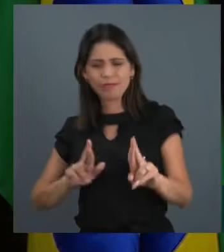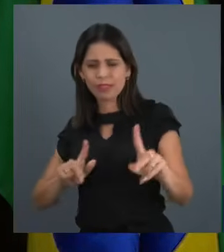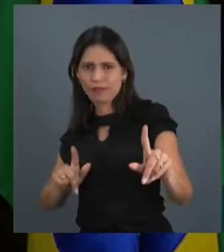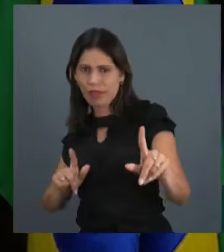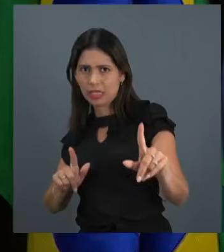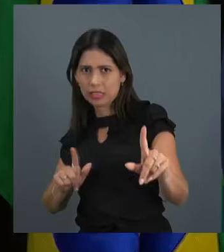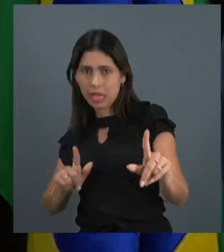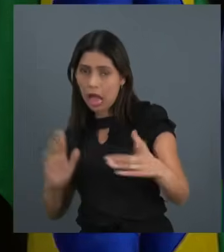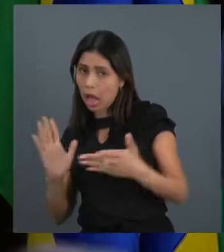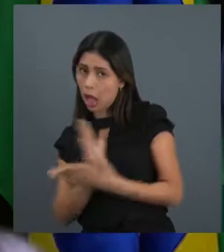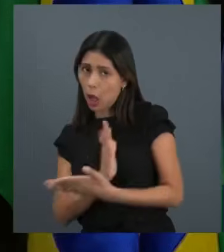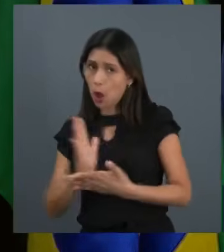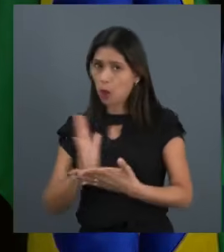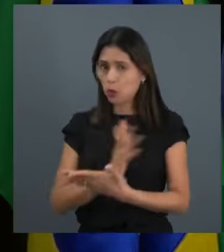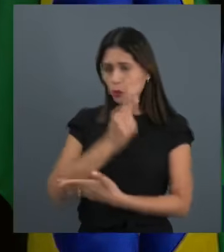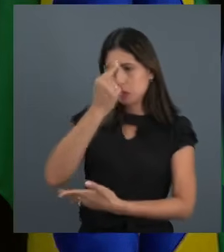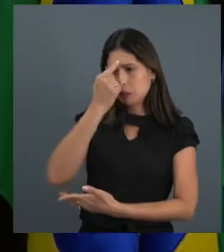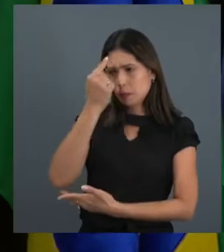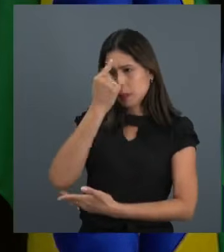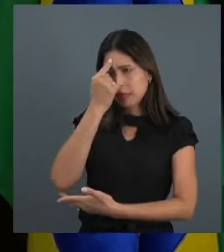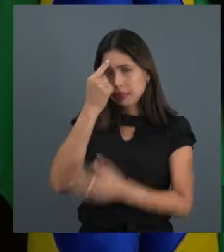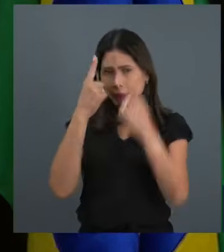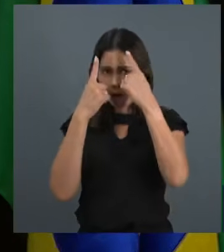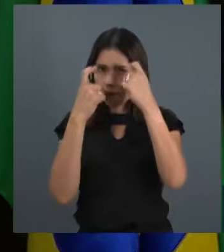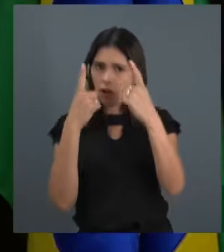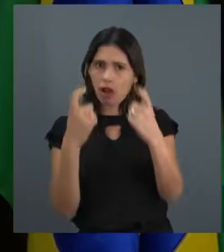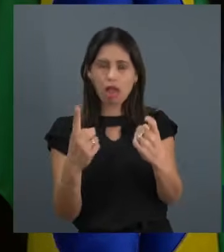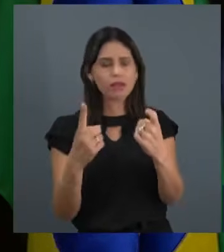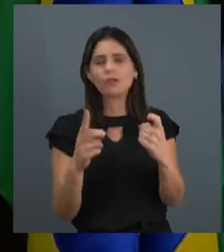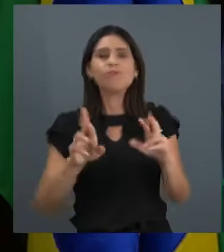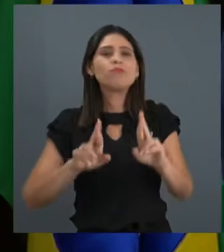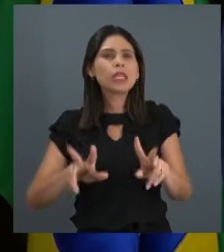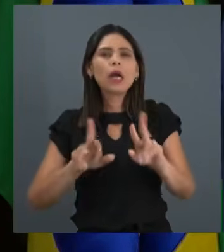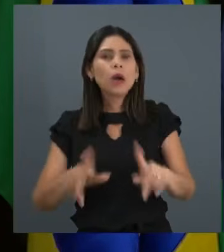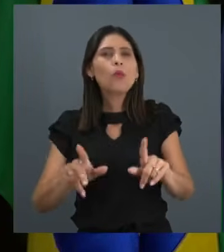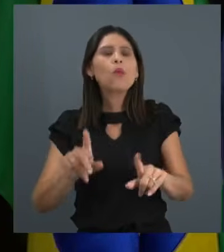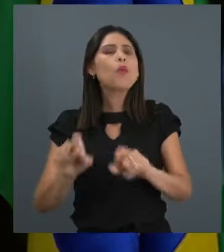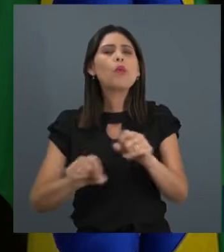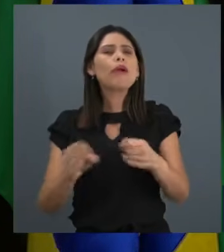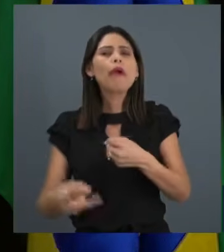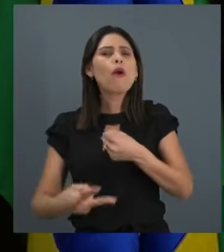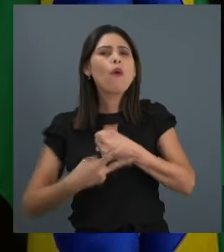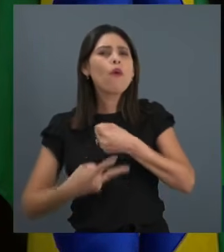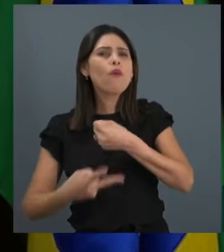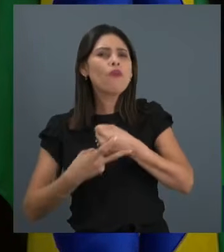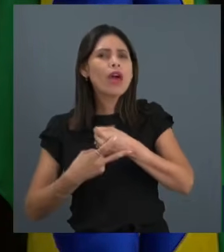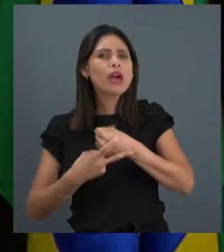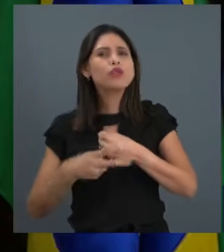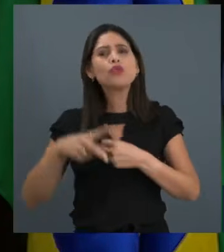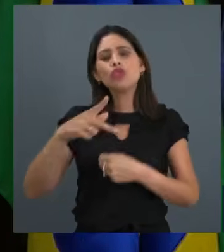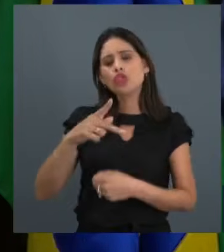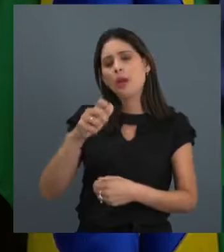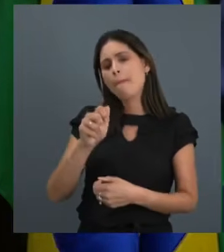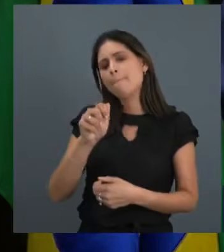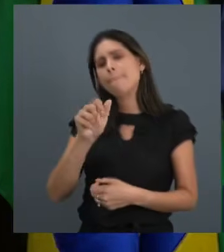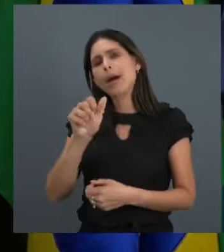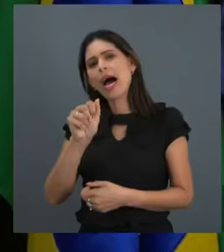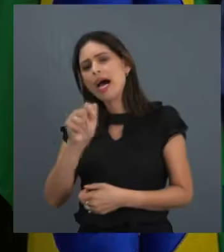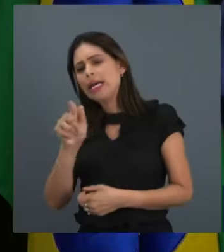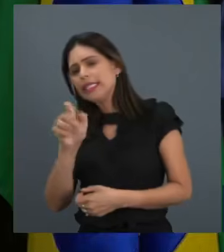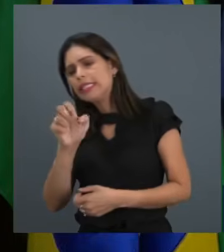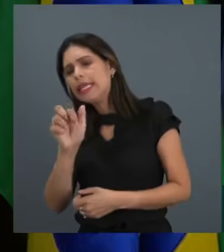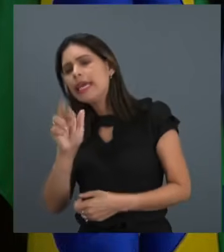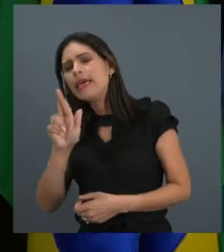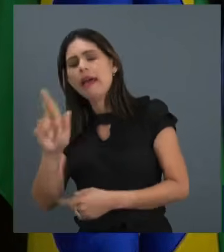violência. E não. Tem o verbo transitivo direto, que é o verbo pazear. Eu pazeio, tu